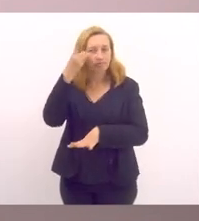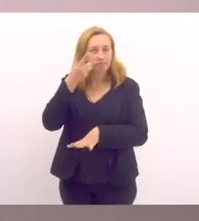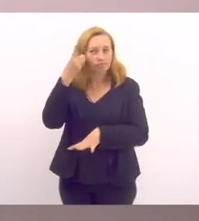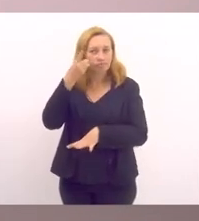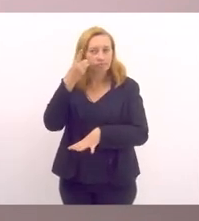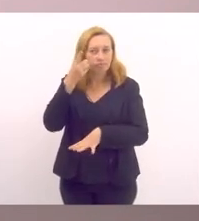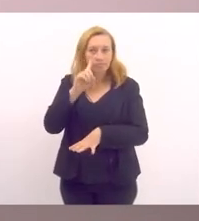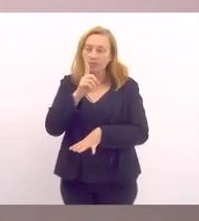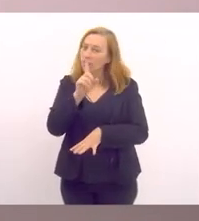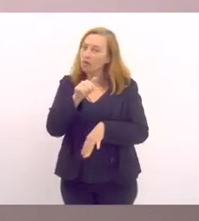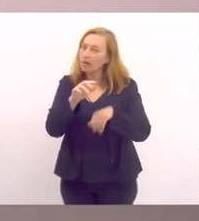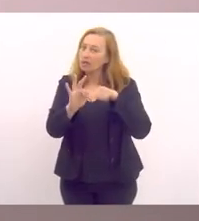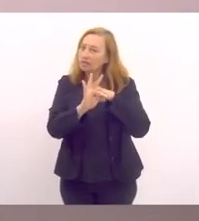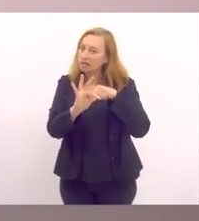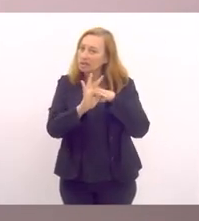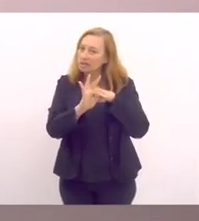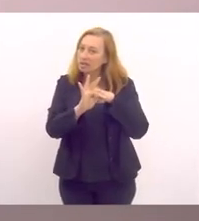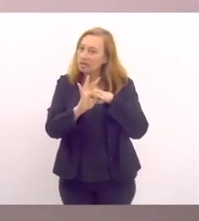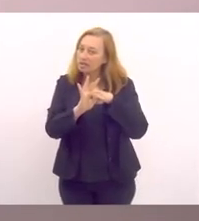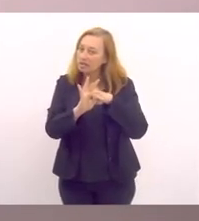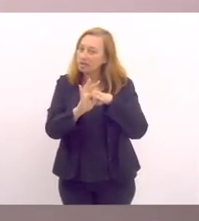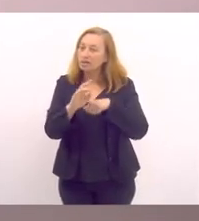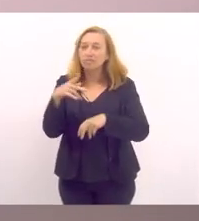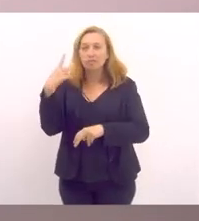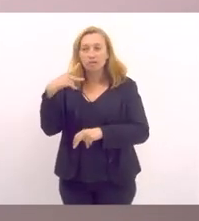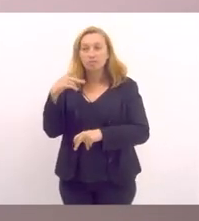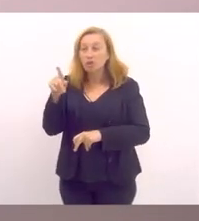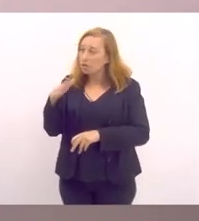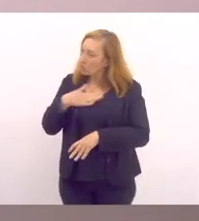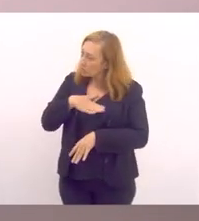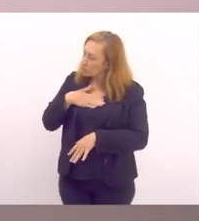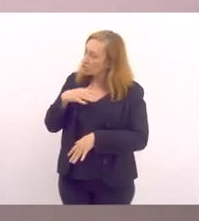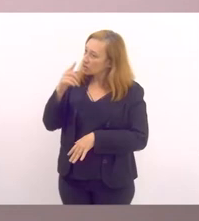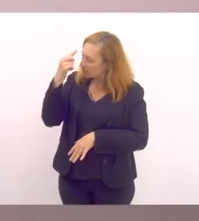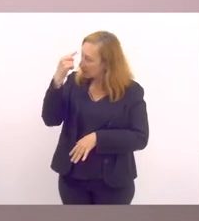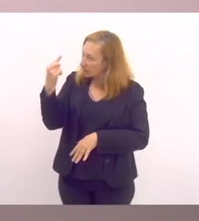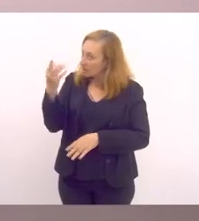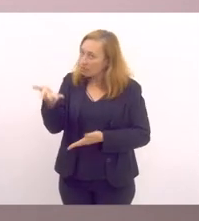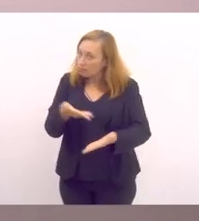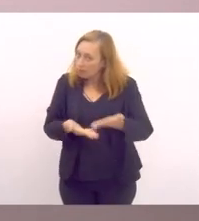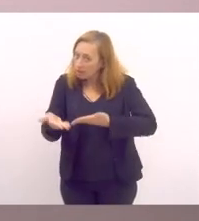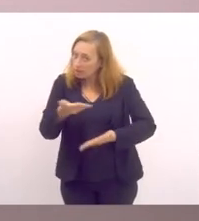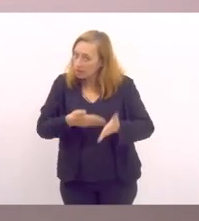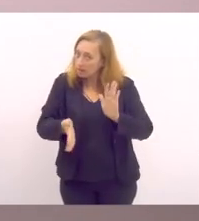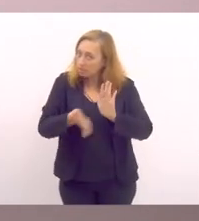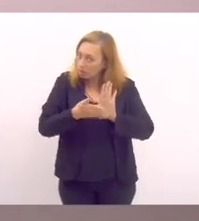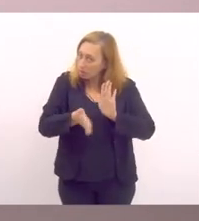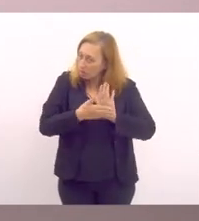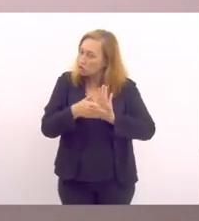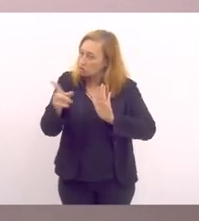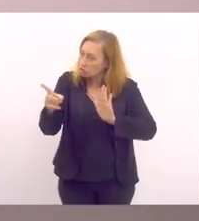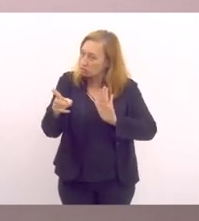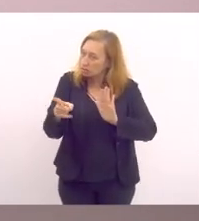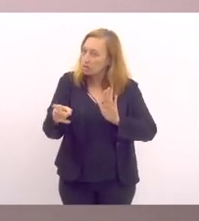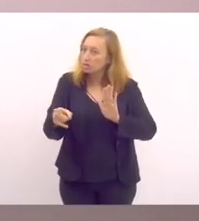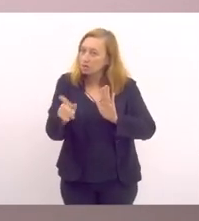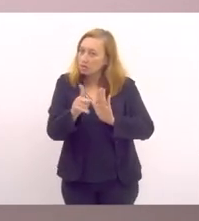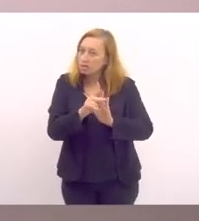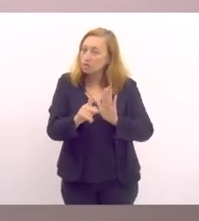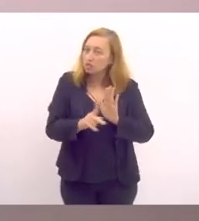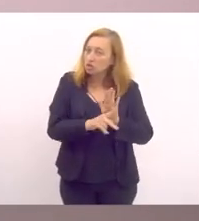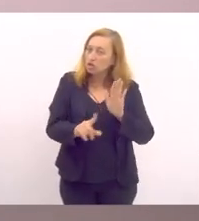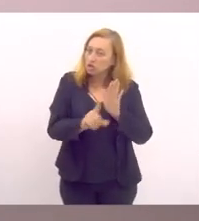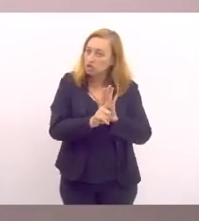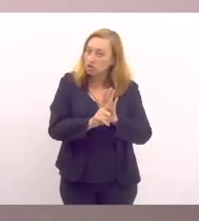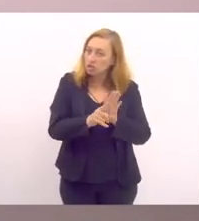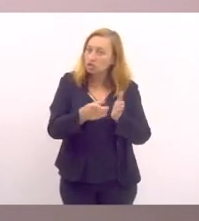não é o técnico, o deputado é o parlamentar. Eu falei, pô, eu gostei da ideia, eu vou me desincompatibilizar e vou propor esse projeto de lei.